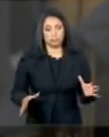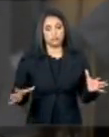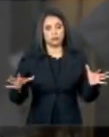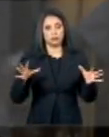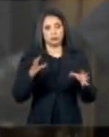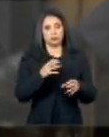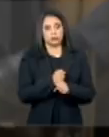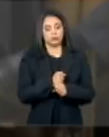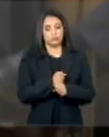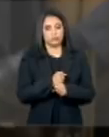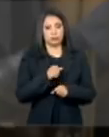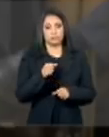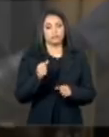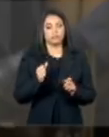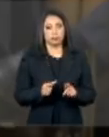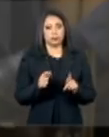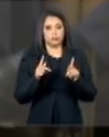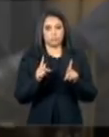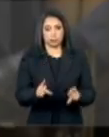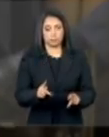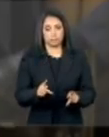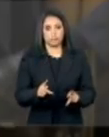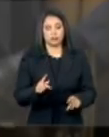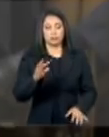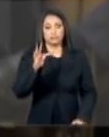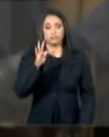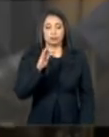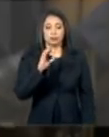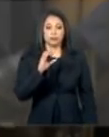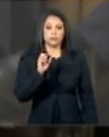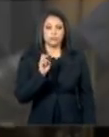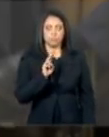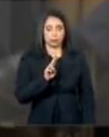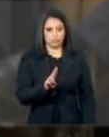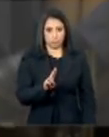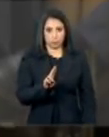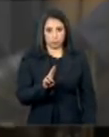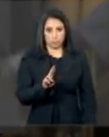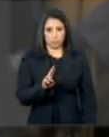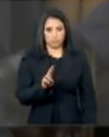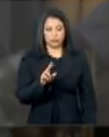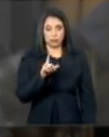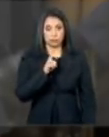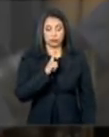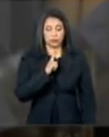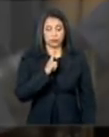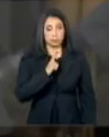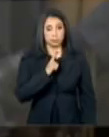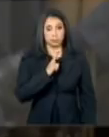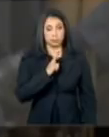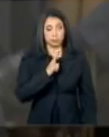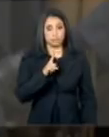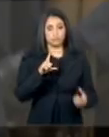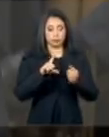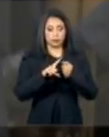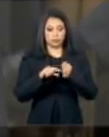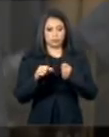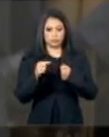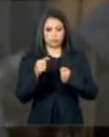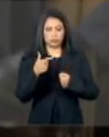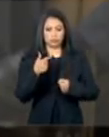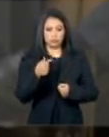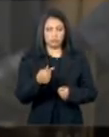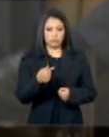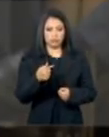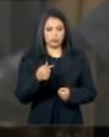aposentadoria o tribunal de contas da união no caso por força do artigo 71 eo